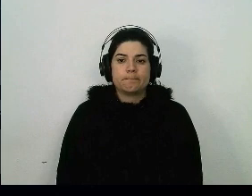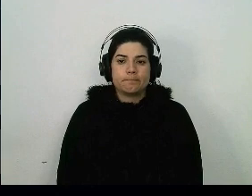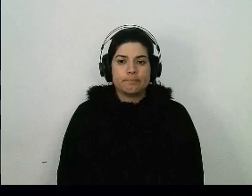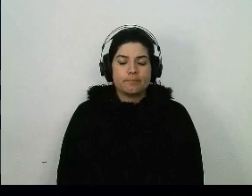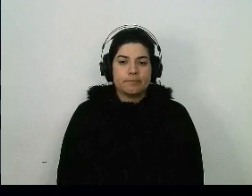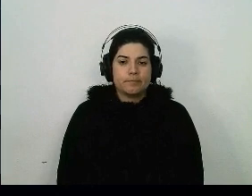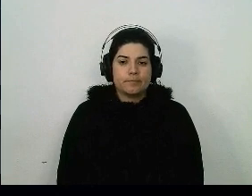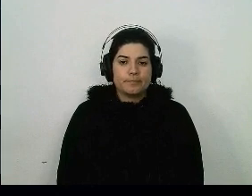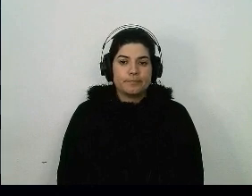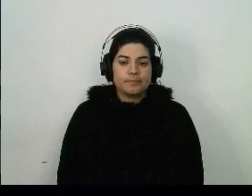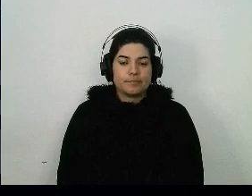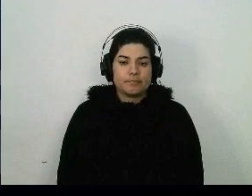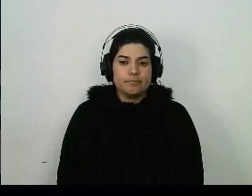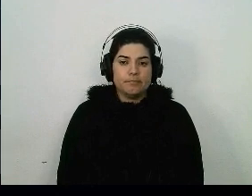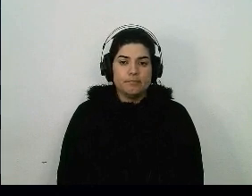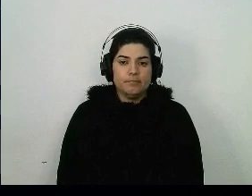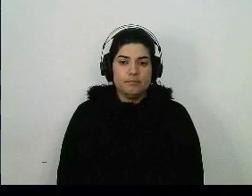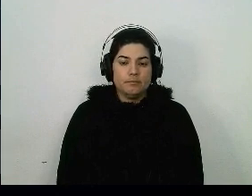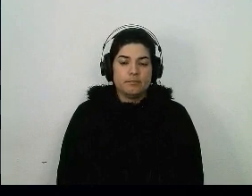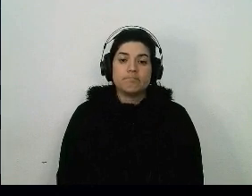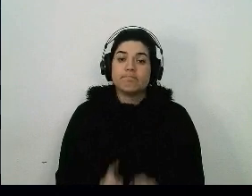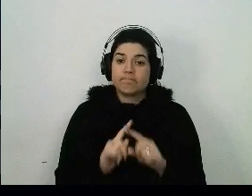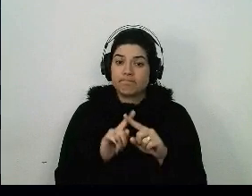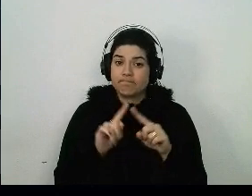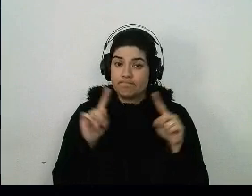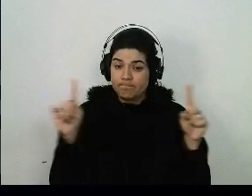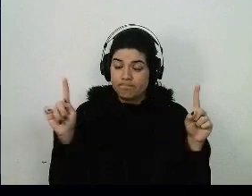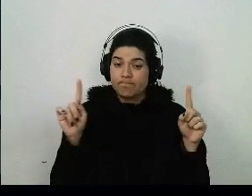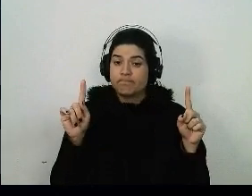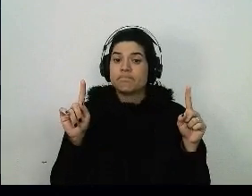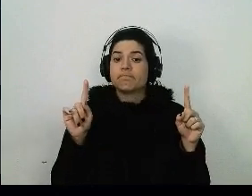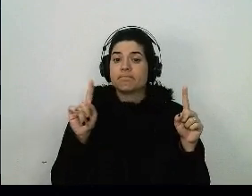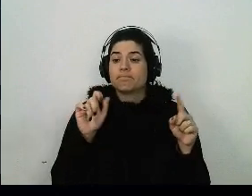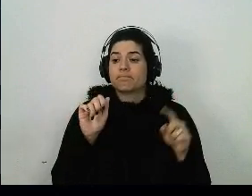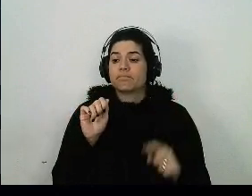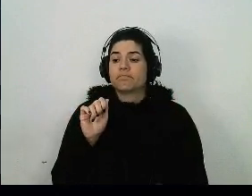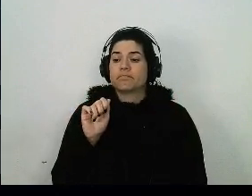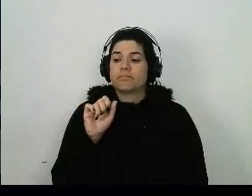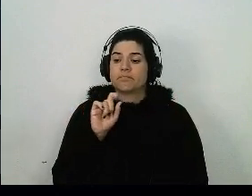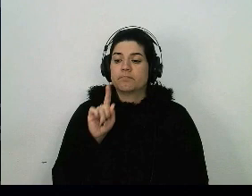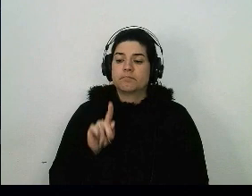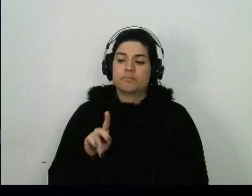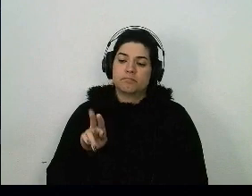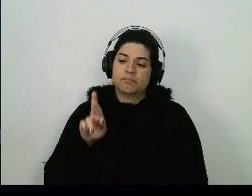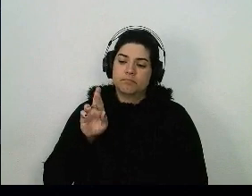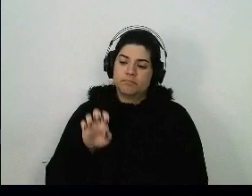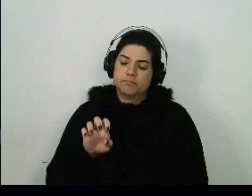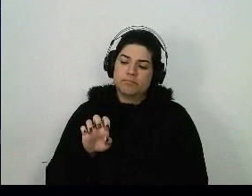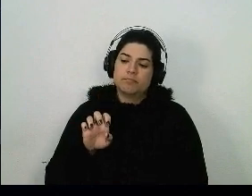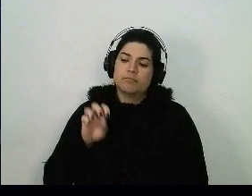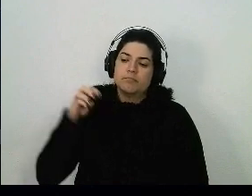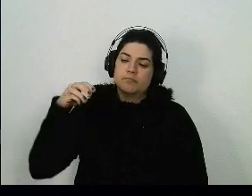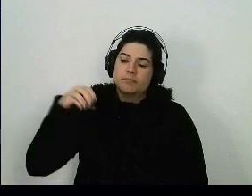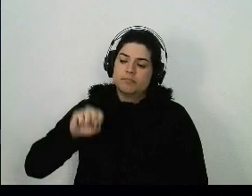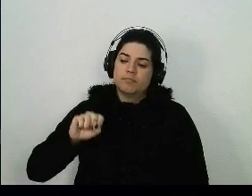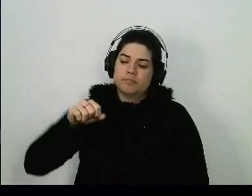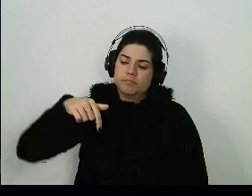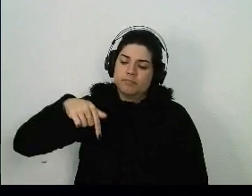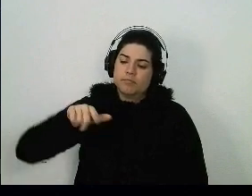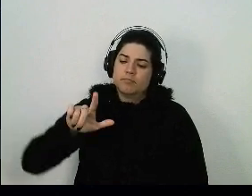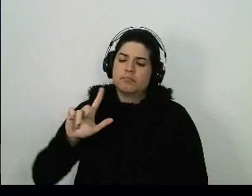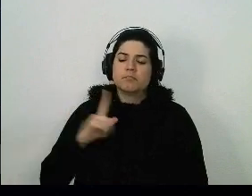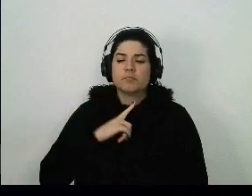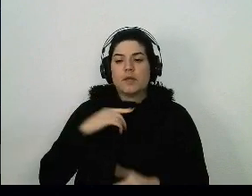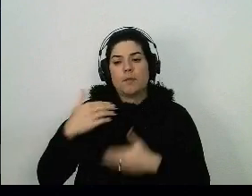Por outro lado, a Azure SQL Ledger, ele vem com um processo diferente, que é basicamente o quê? Você